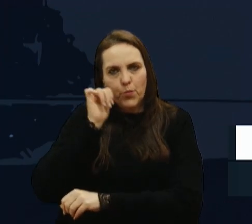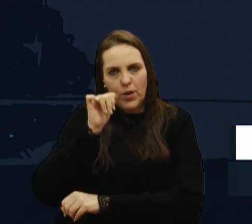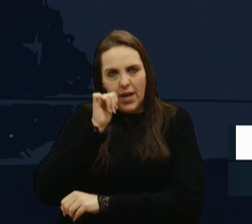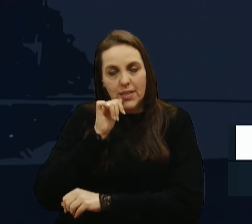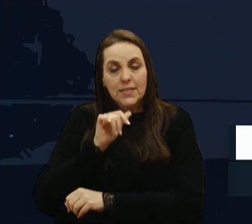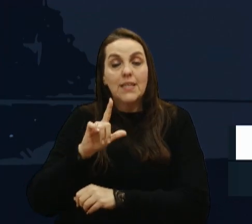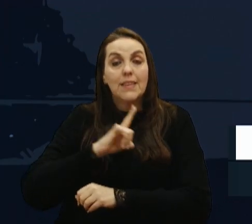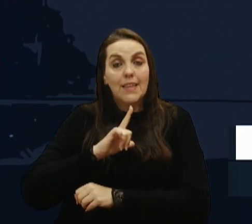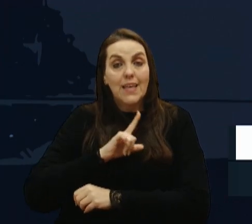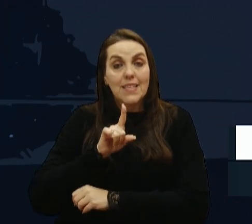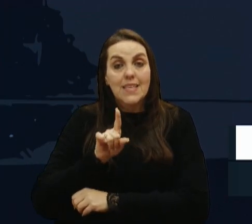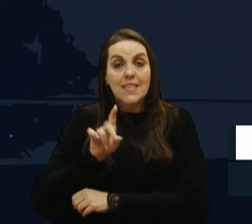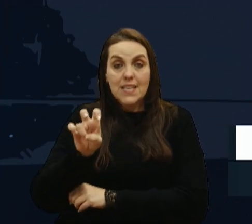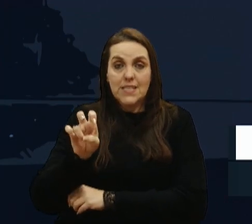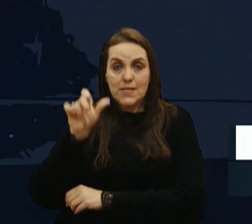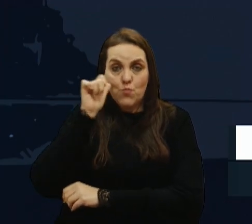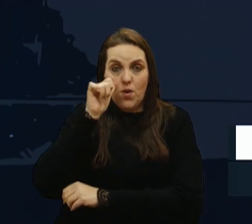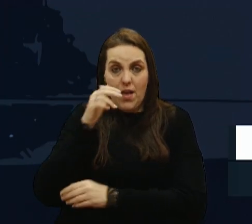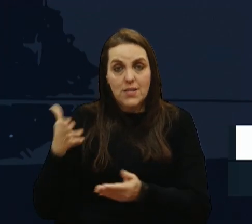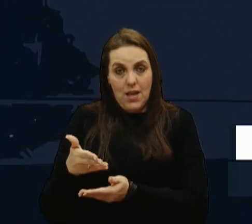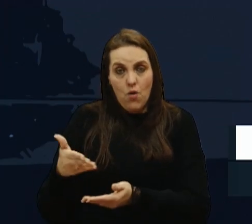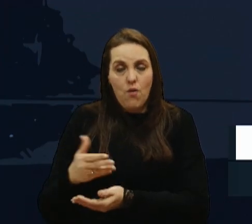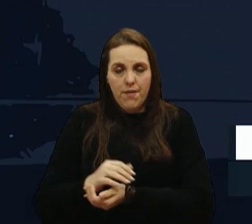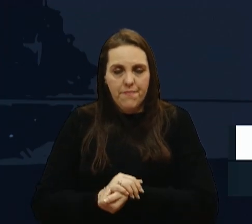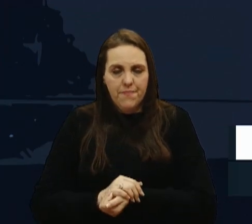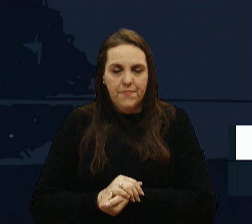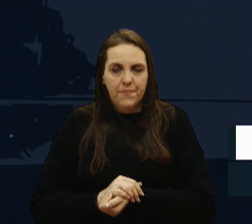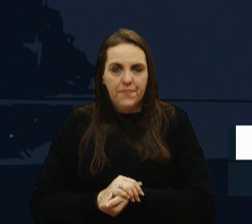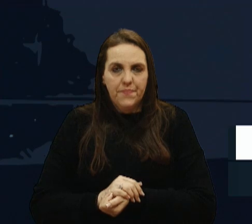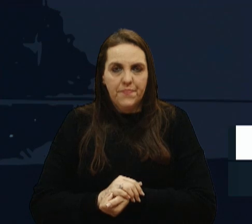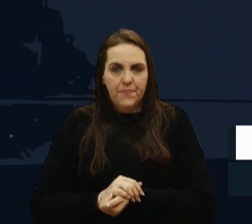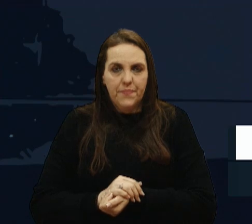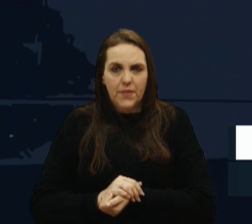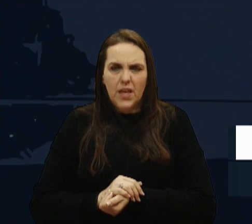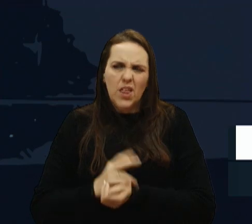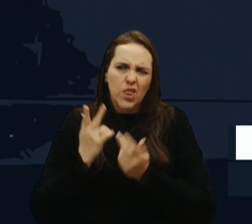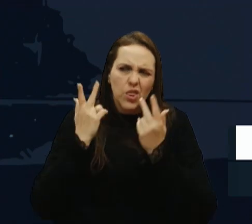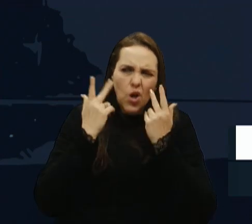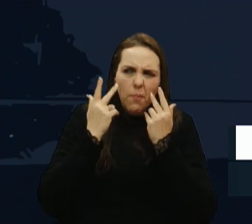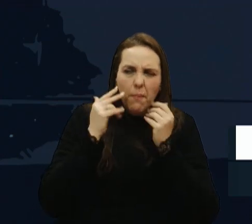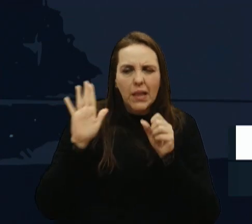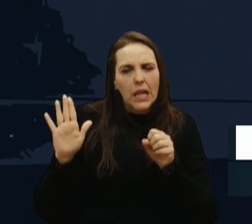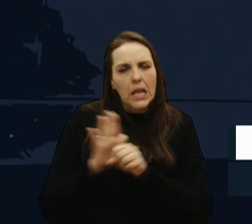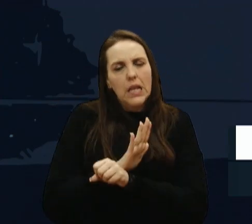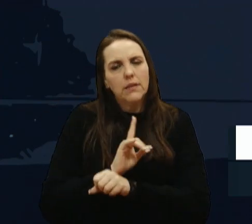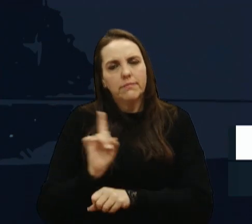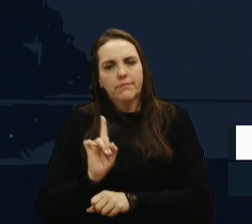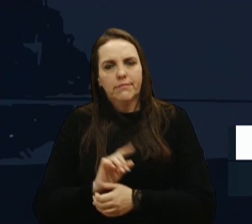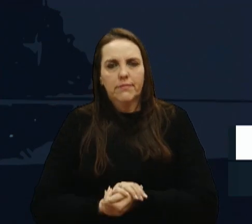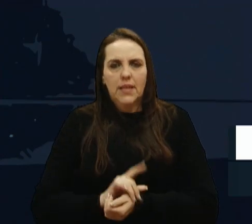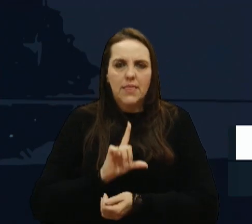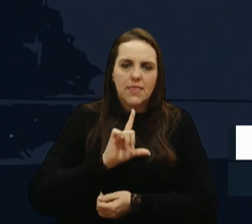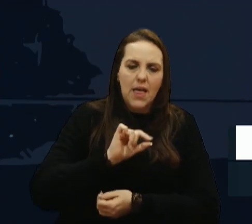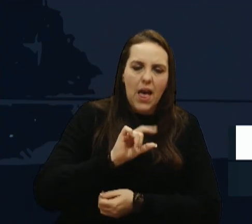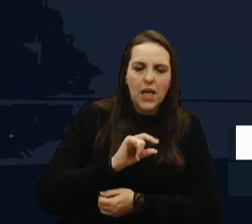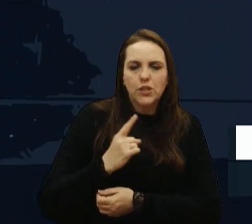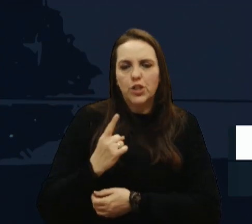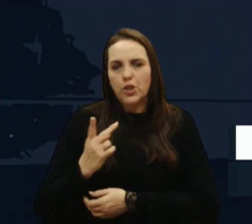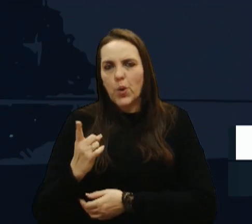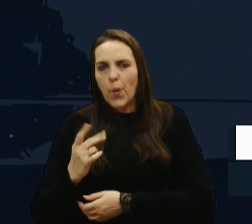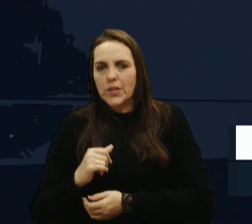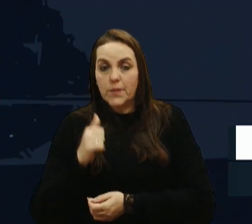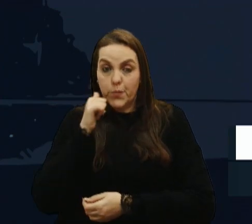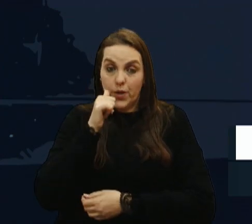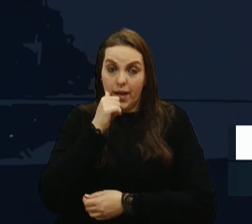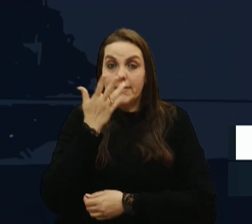15 mulheres. Normalmente não está lotada. Normalmente está com 10, 12 mulheres e crianças,